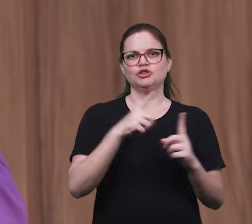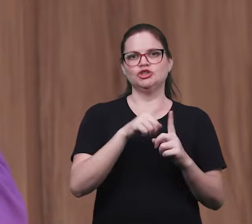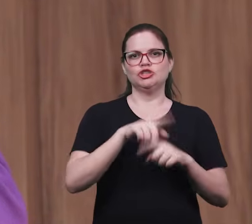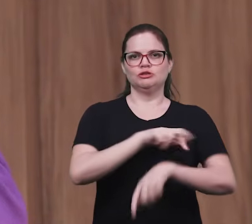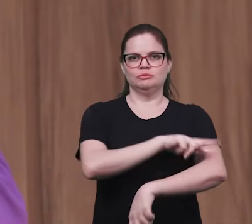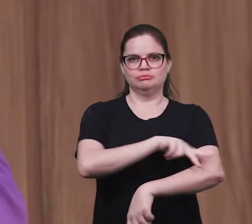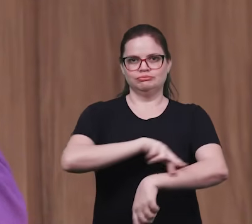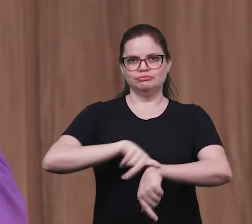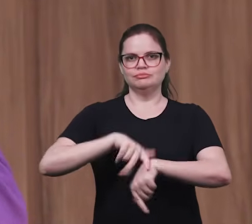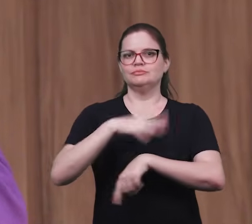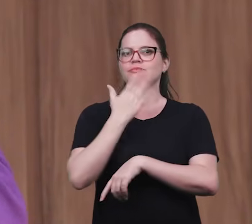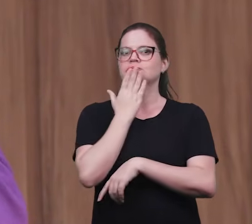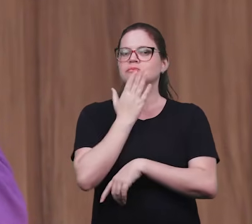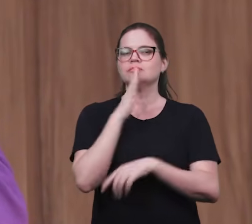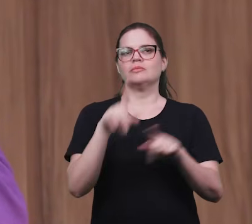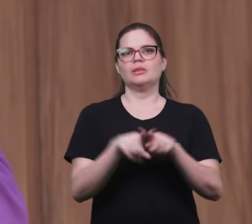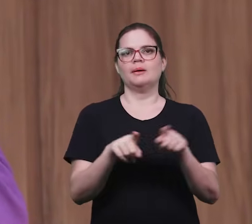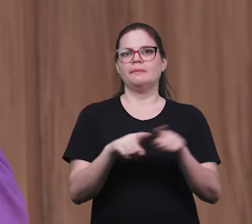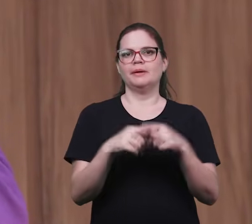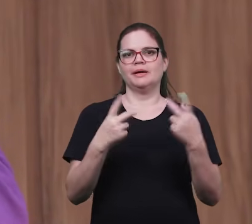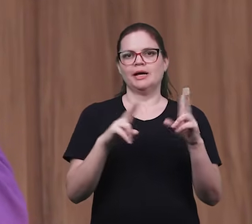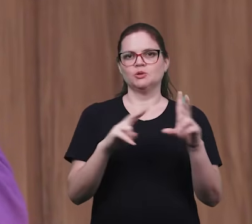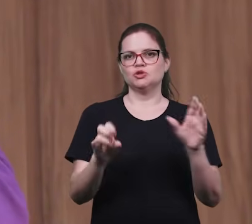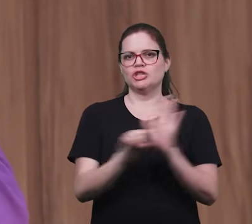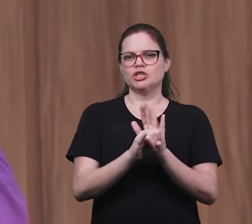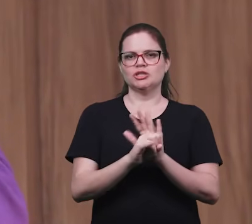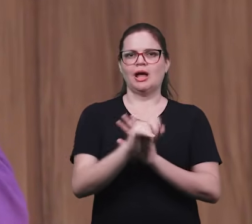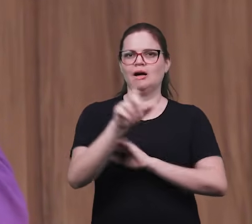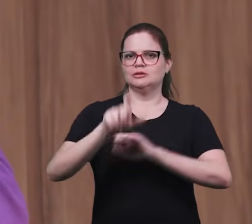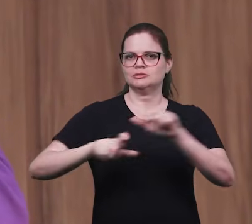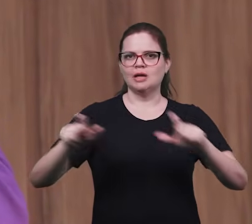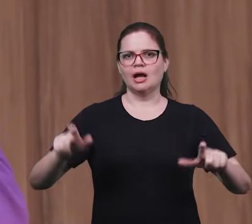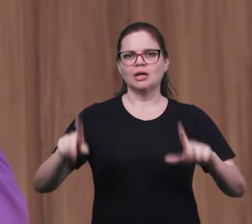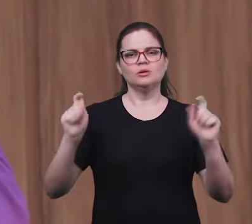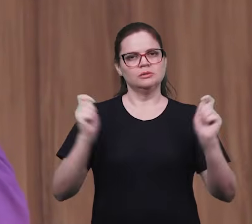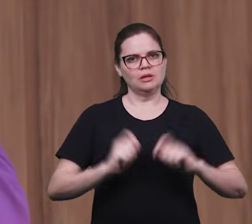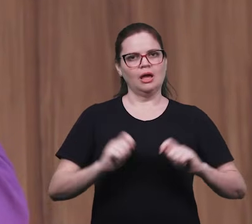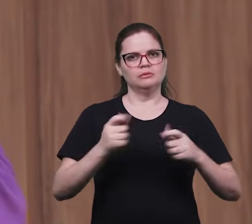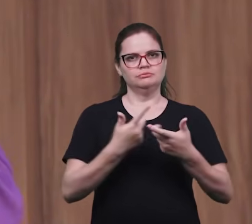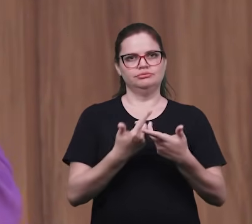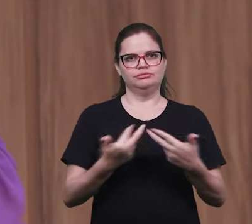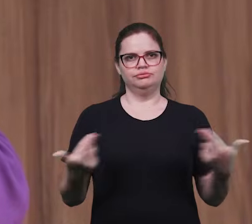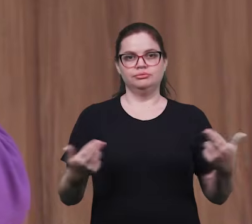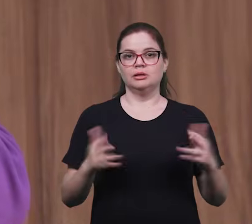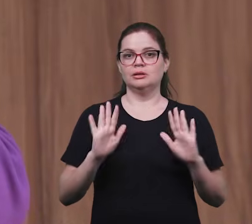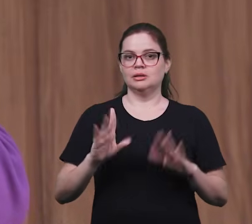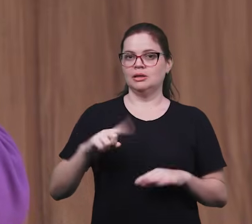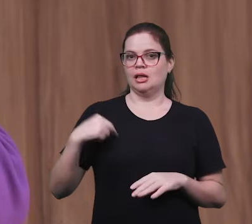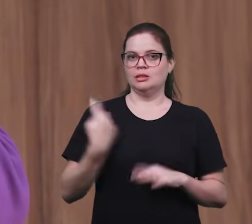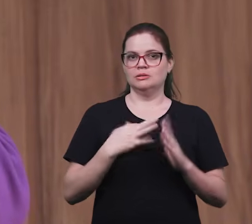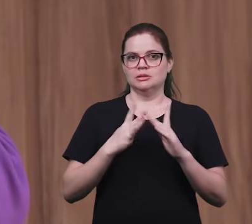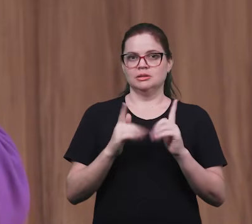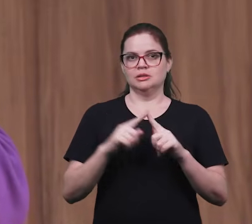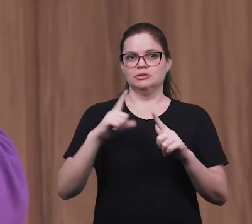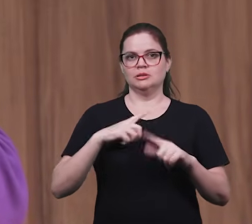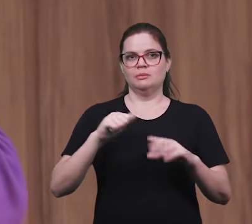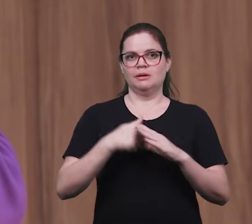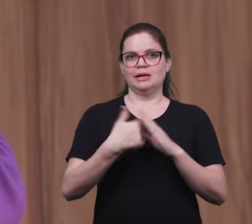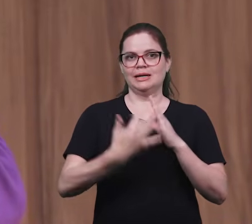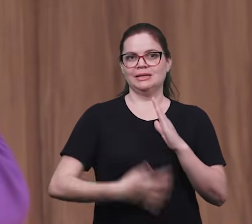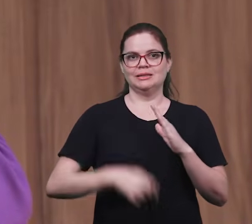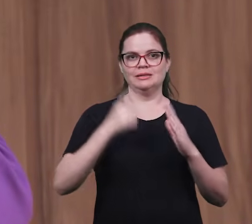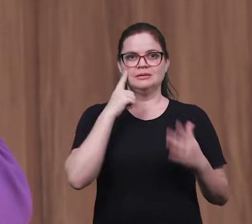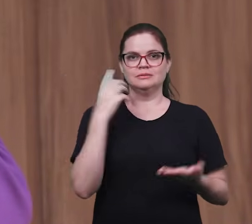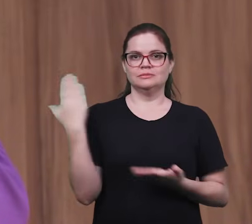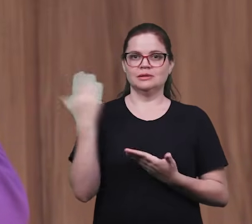ao pertencimento, né, de cada um, e também a nossa igreja, ela tem uma característica muito parecida com uma casa, não